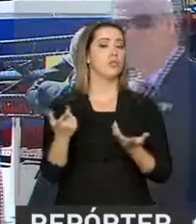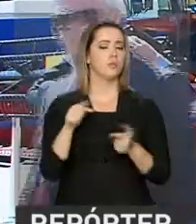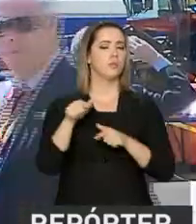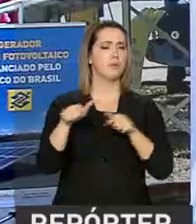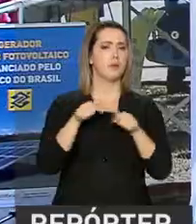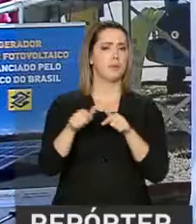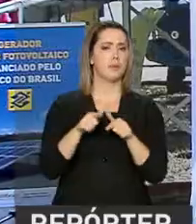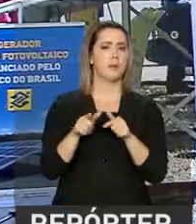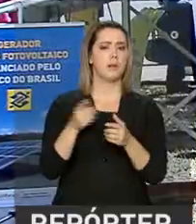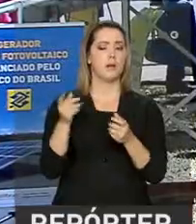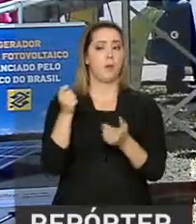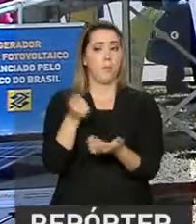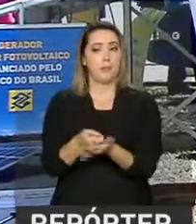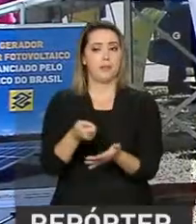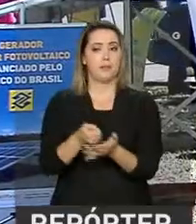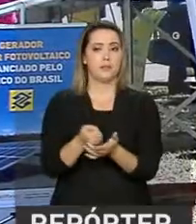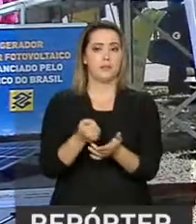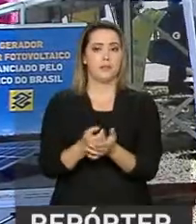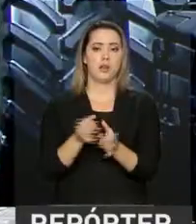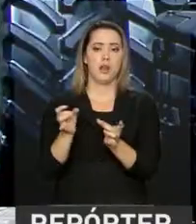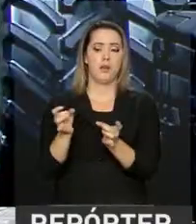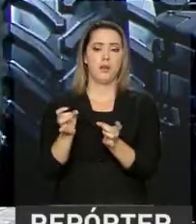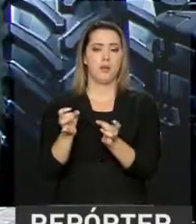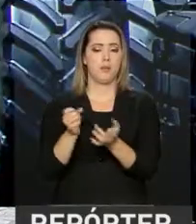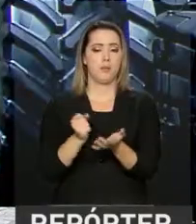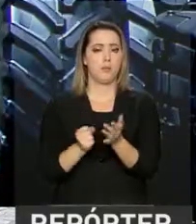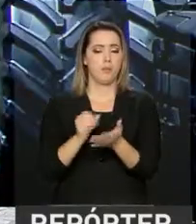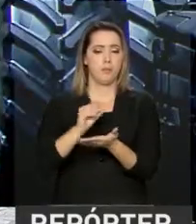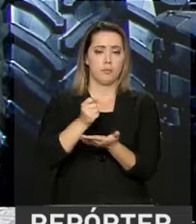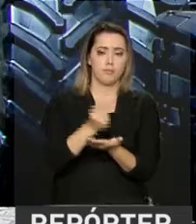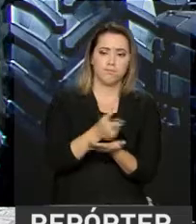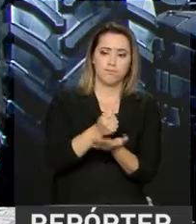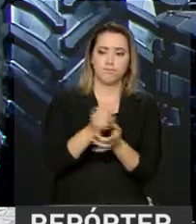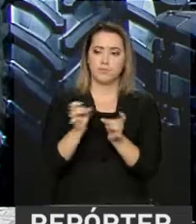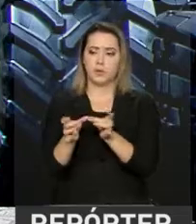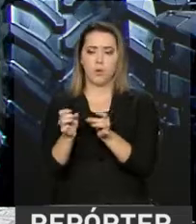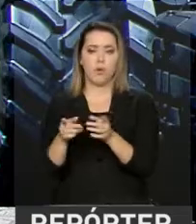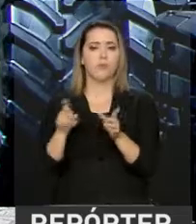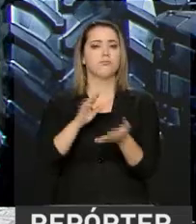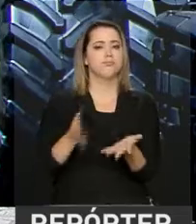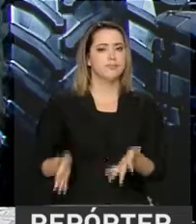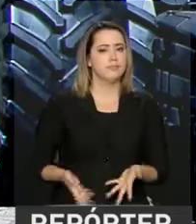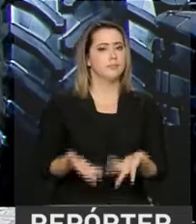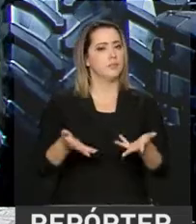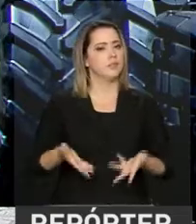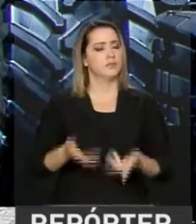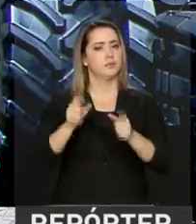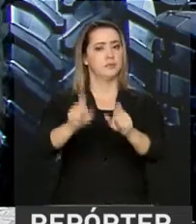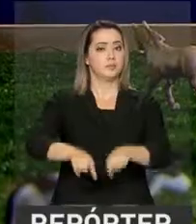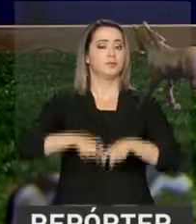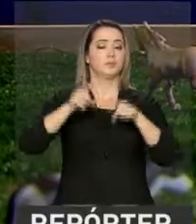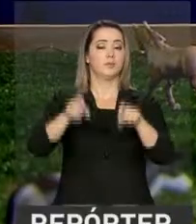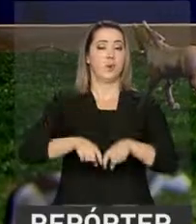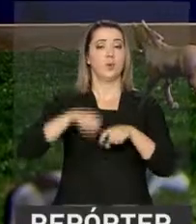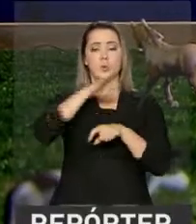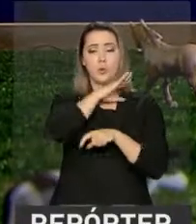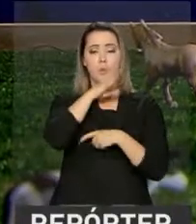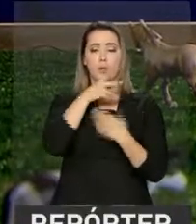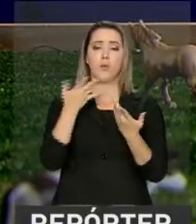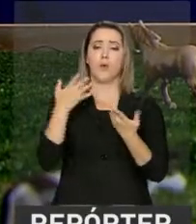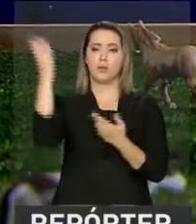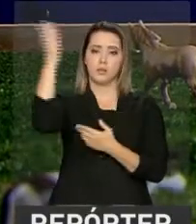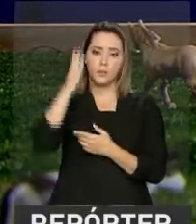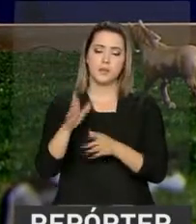de custeio, comercialização e investimento. A ideia é impulsionar ainda mais a atividade agropecuária no Brasil, que responde